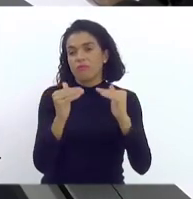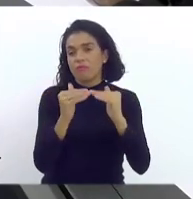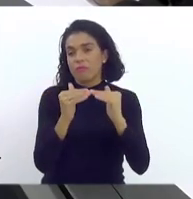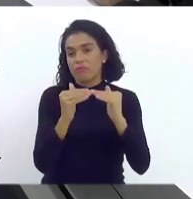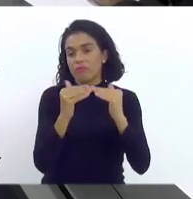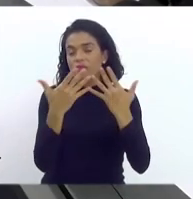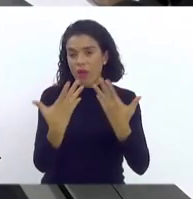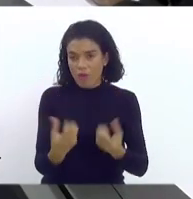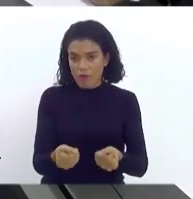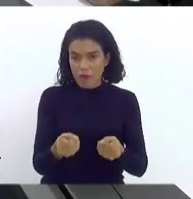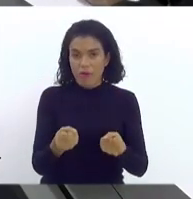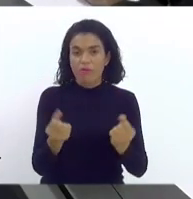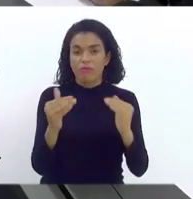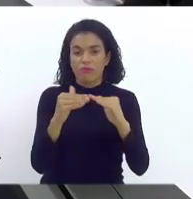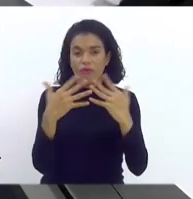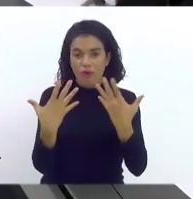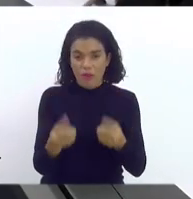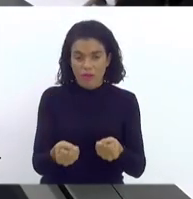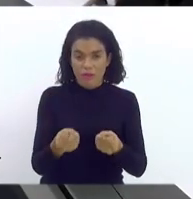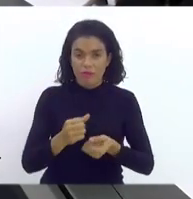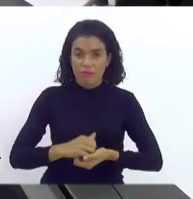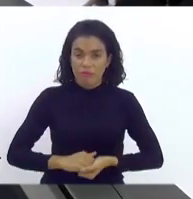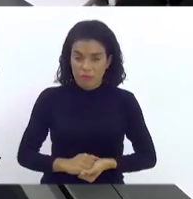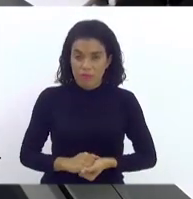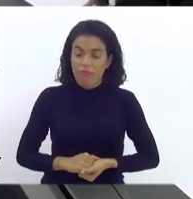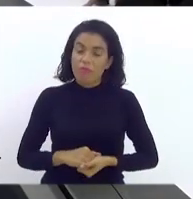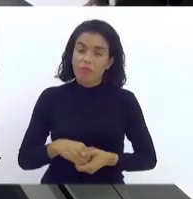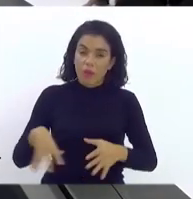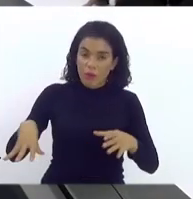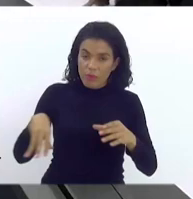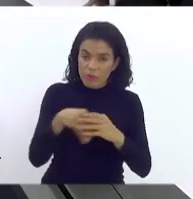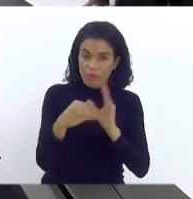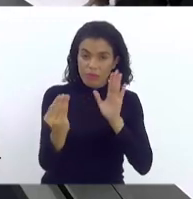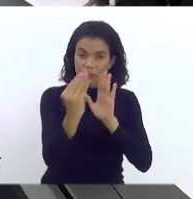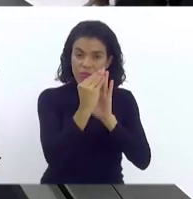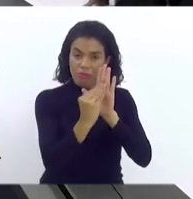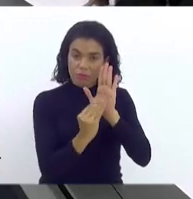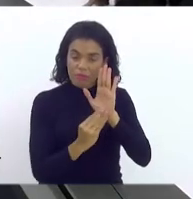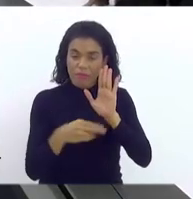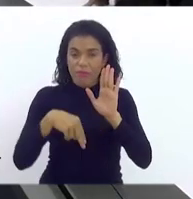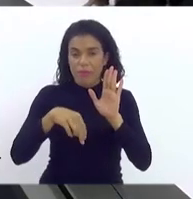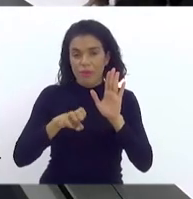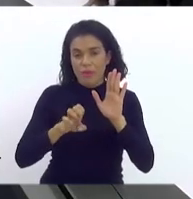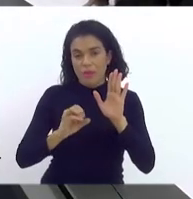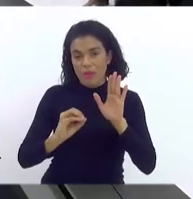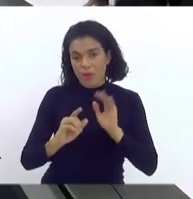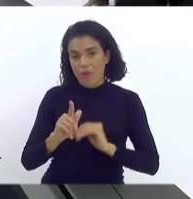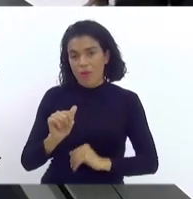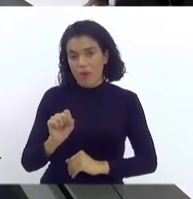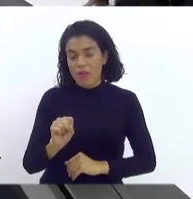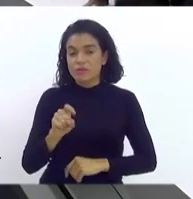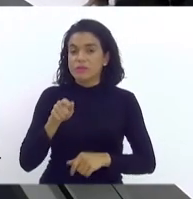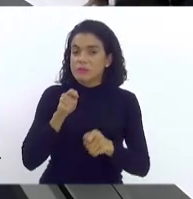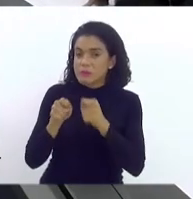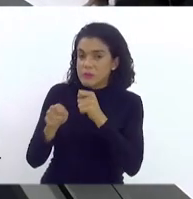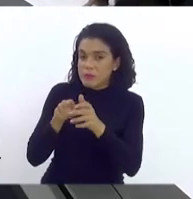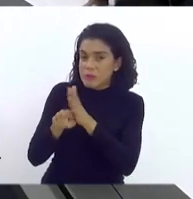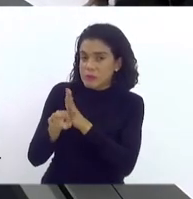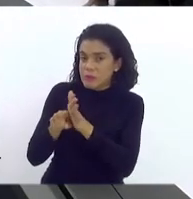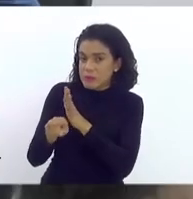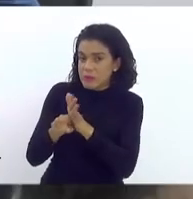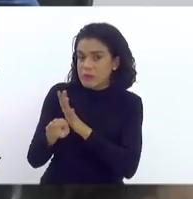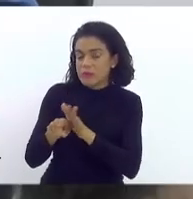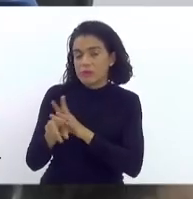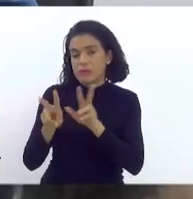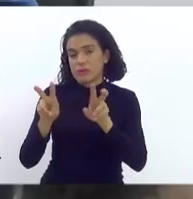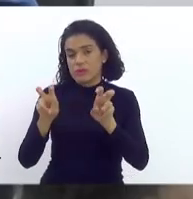Val. Favorável. Deputado Tandi. Favorável. Então, incluir a Neogás para a próxima assentada exclusiva sobre o gás, superada a etapa das